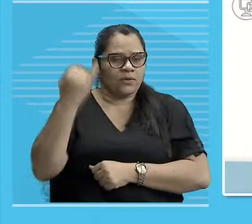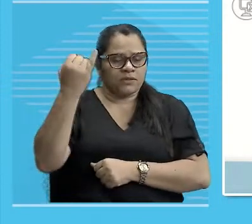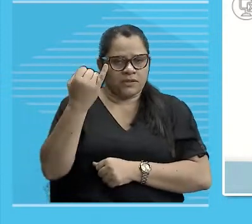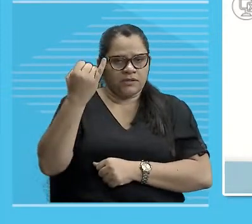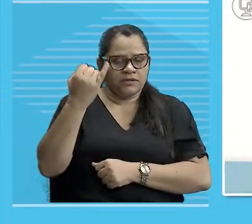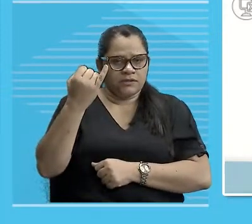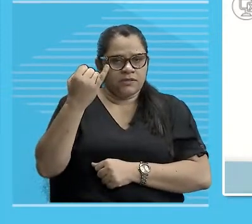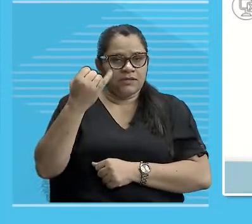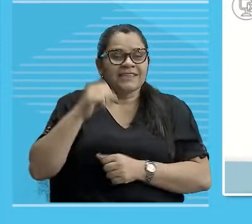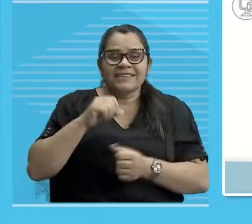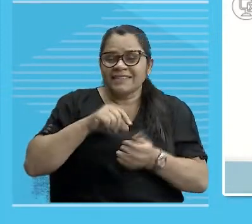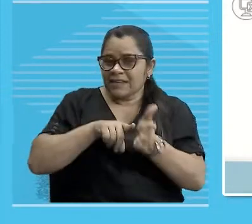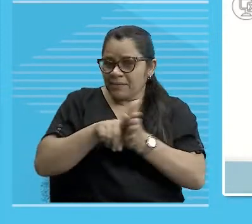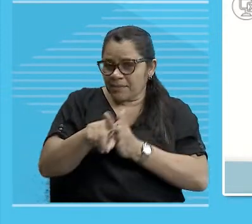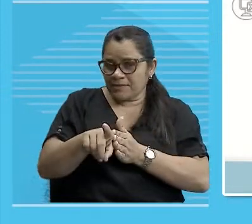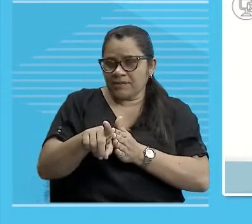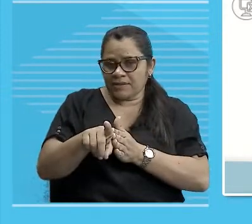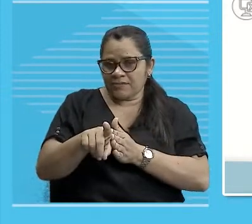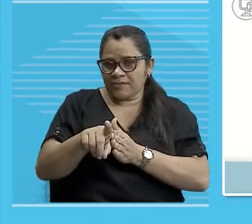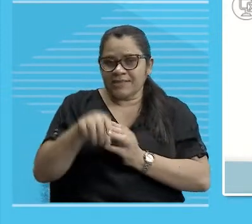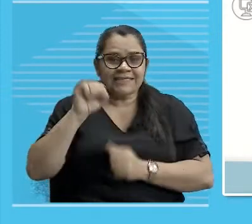você já